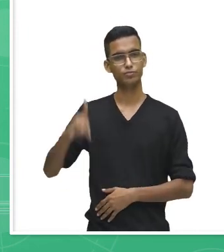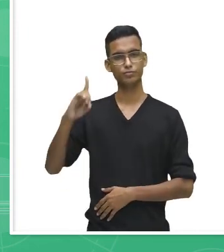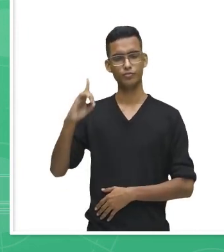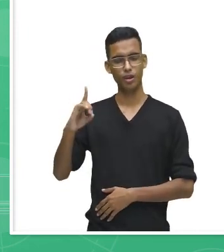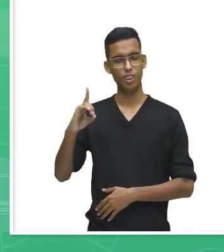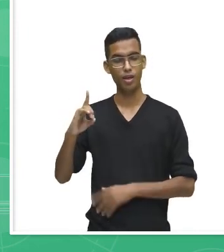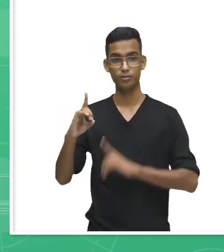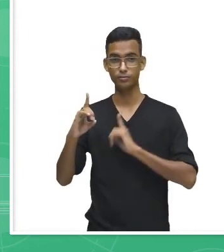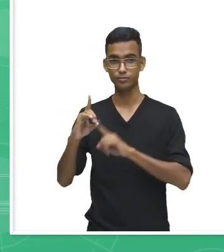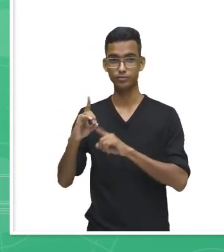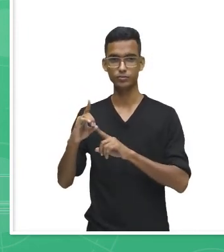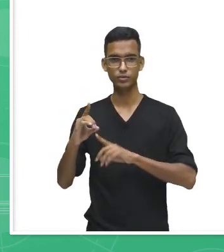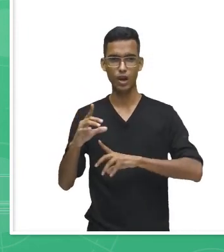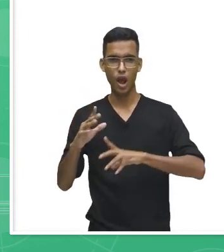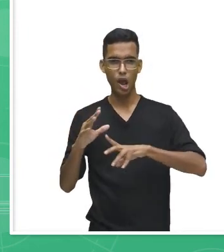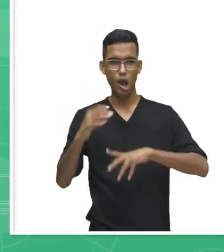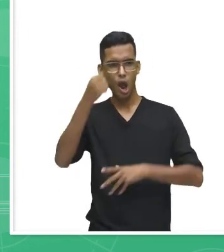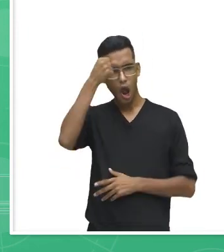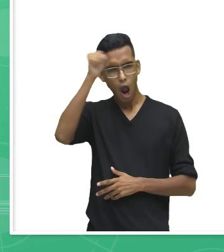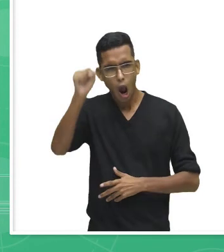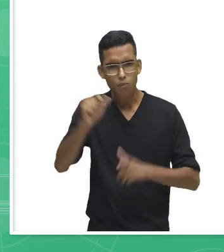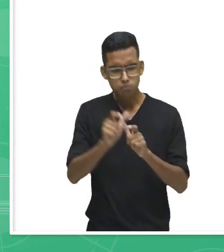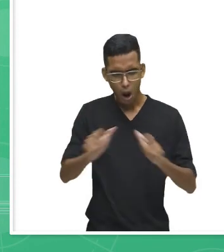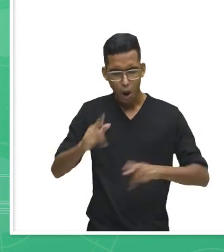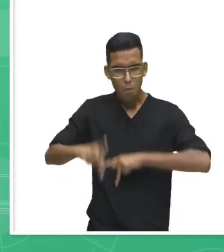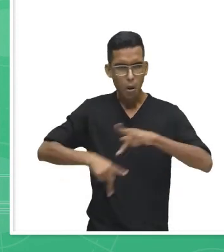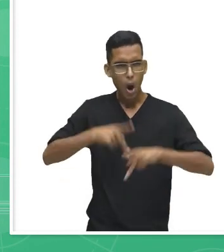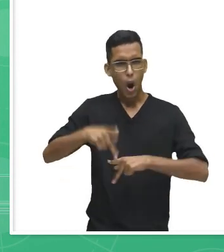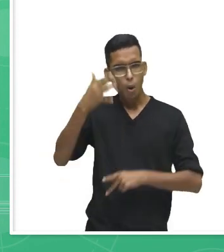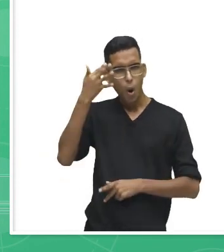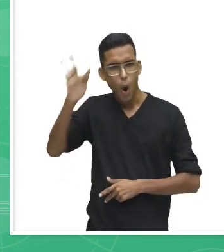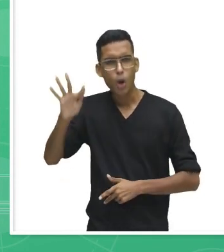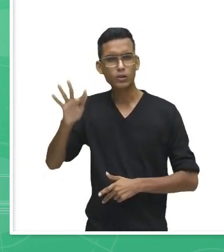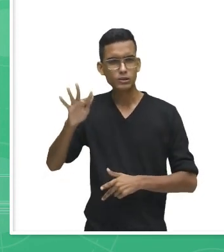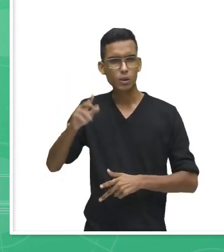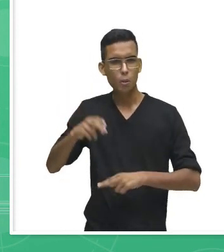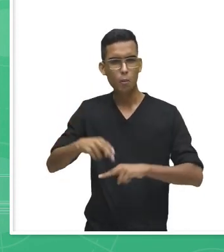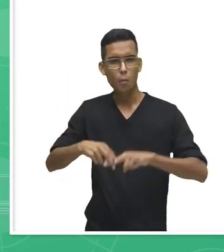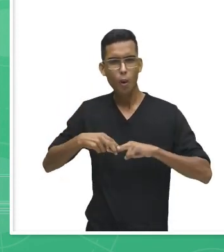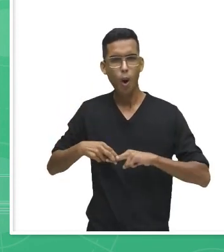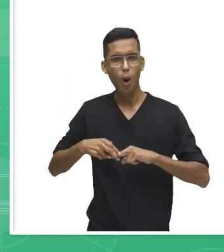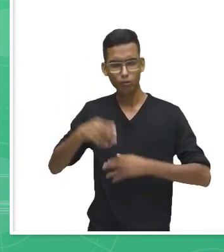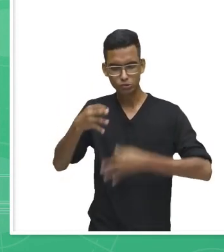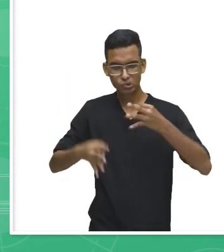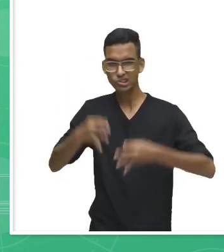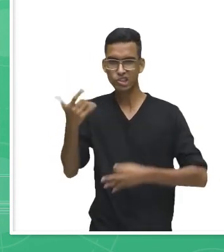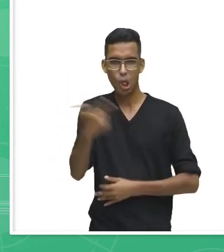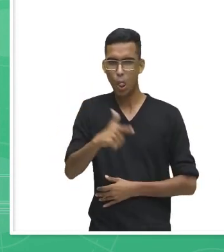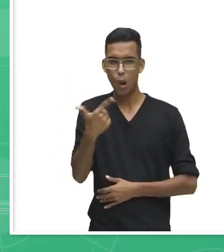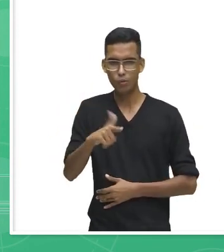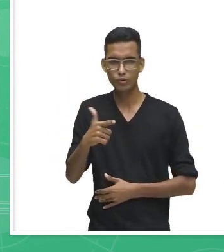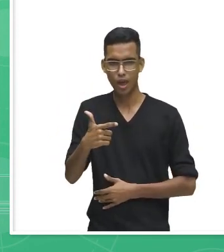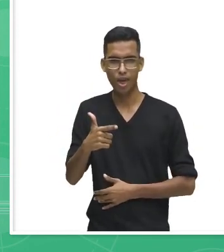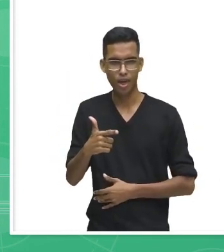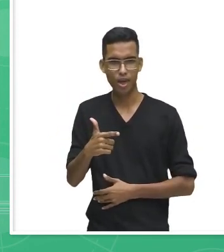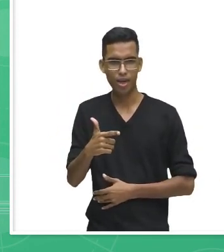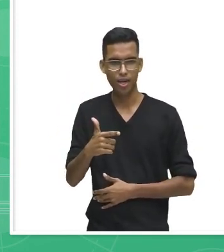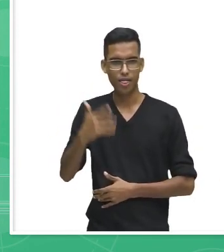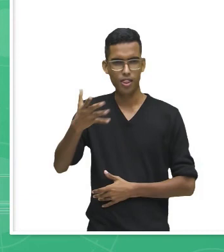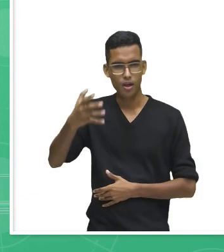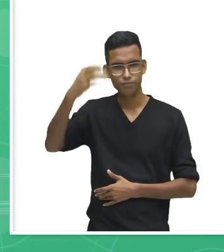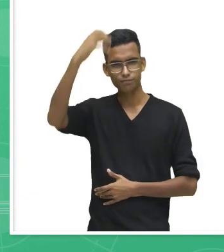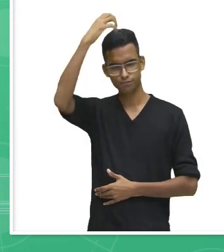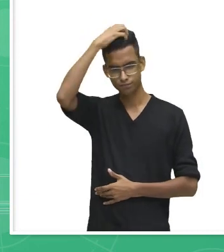burguesia, camponeses, trabalhadores urbanos, gerada pelas injustiças sociais promovidas pela monarquia absolutista. E